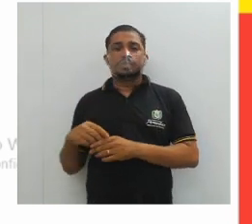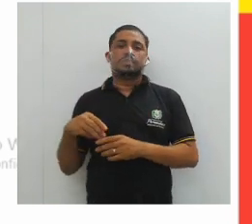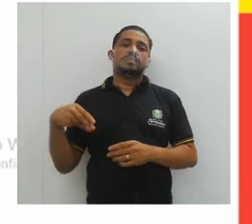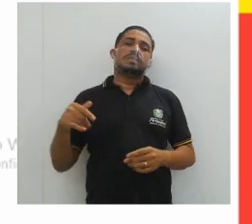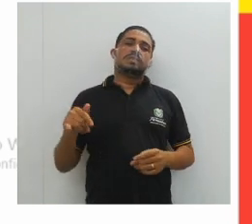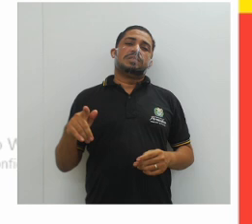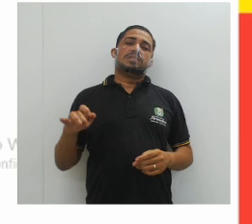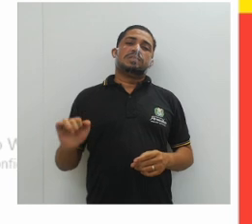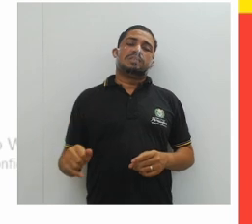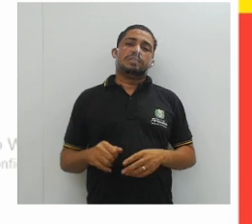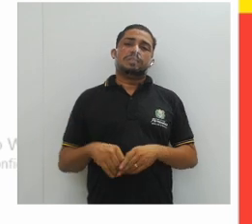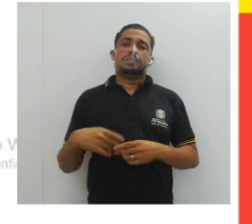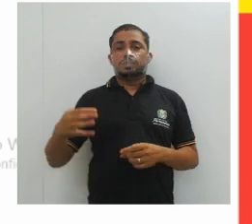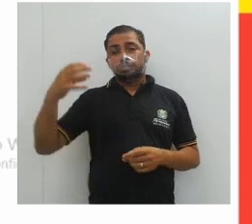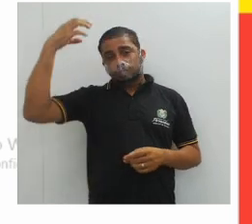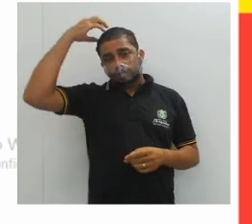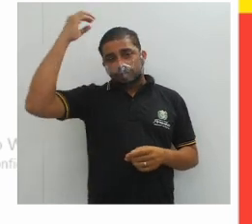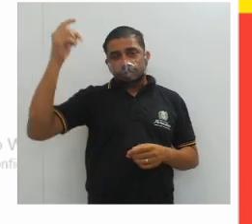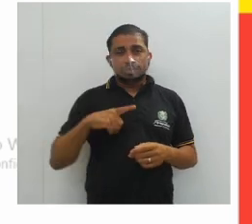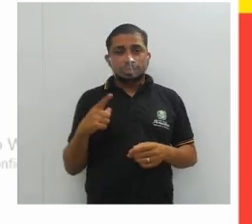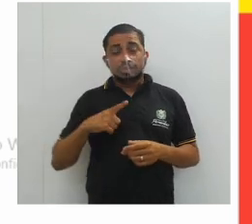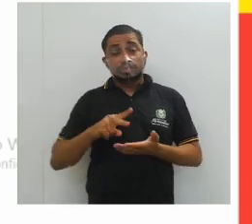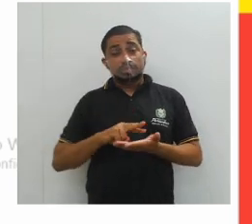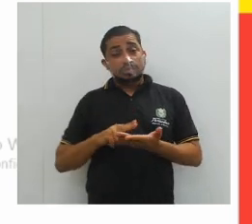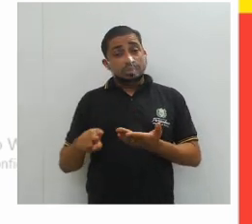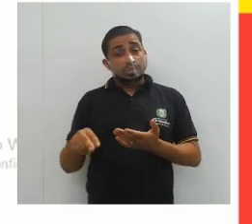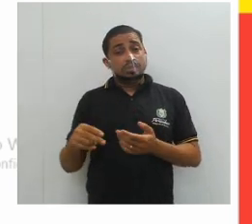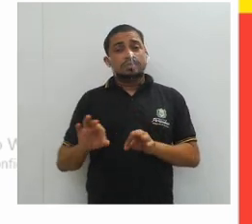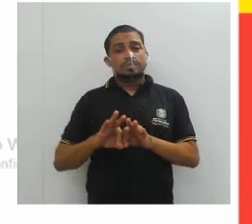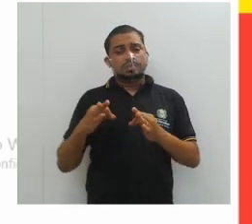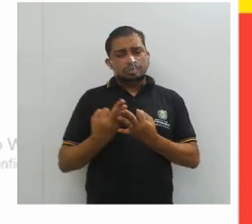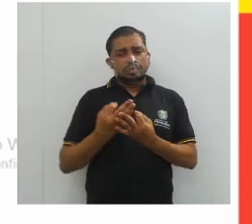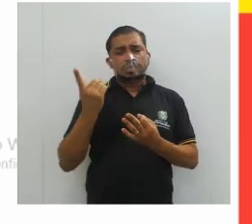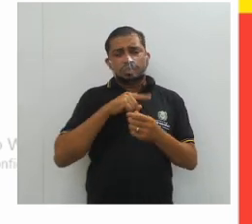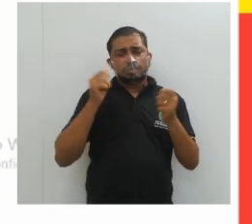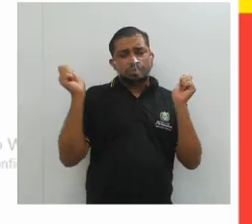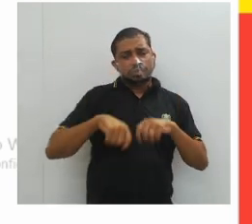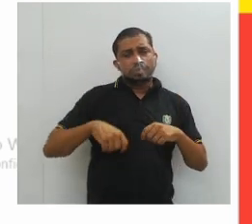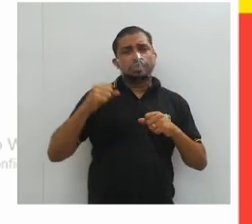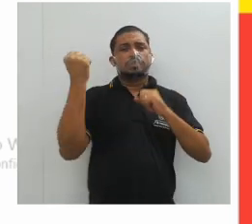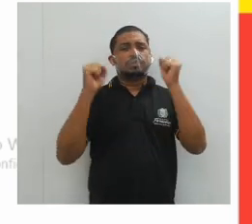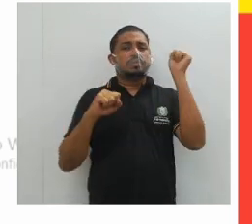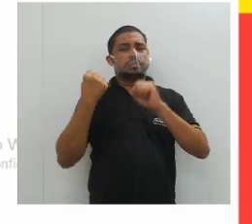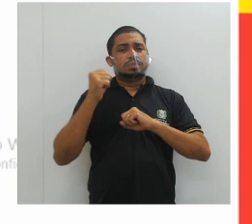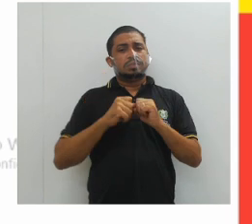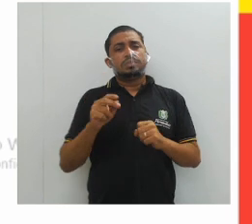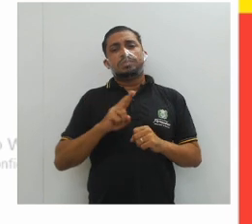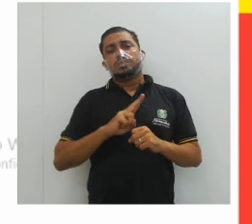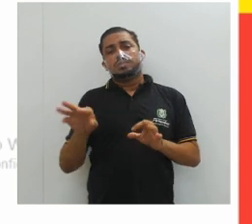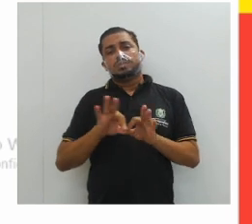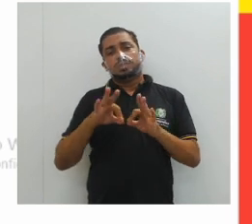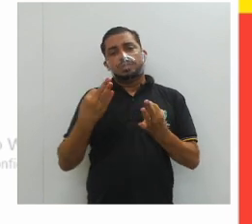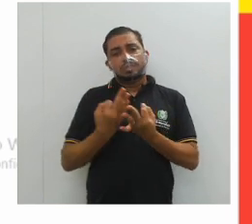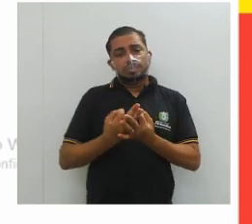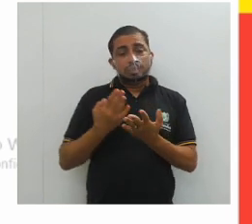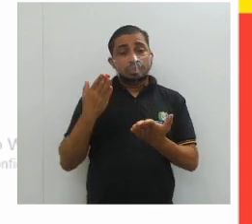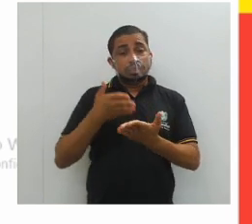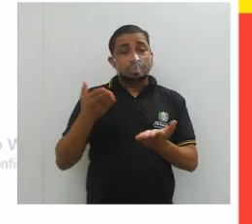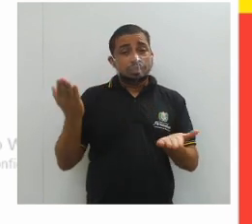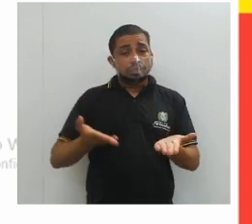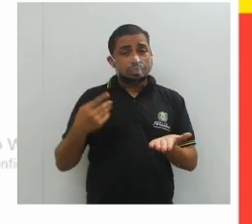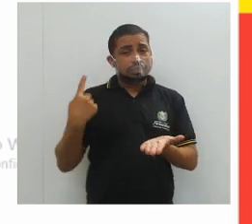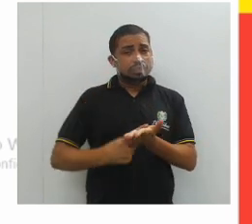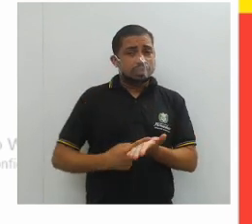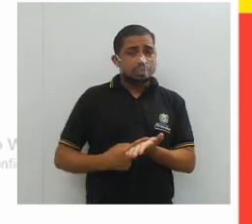né, onde o imperador entregou a várias famílias essa capacidade industrial, e o nome dessas famílias a gente vê até hoje nas marcas,